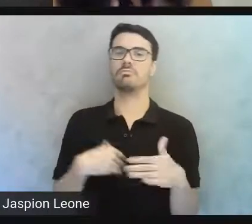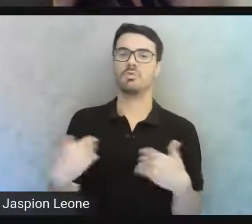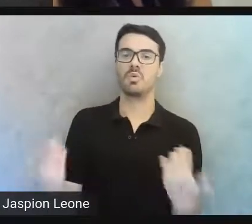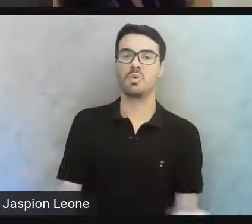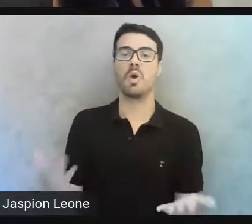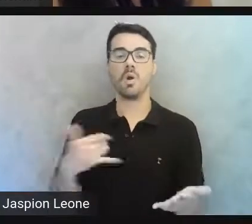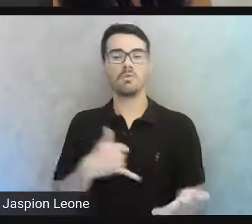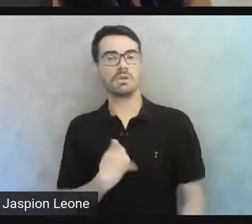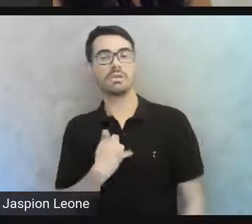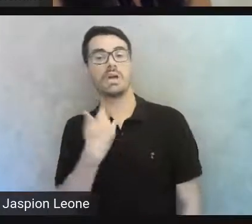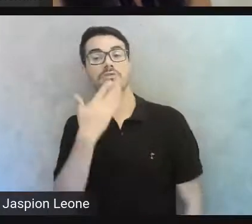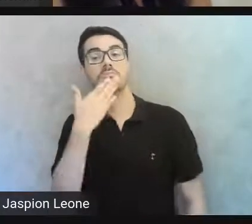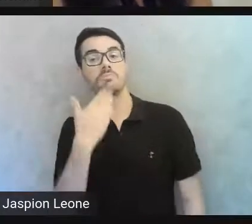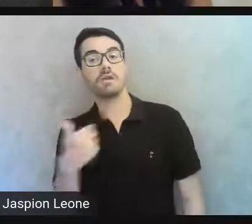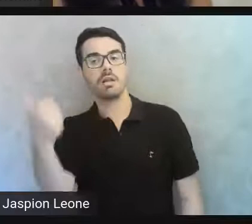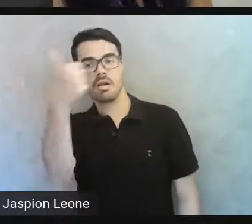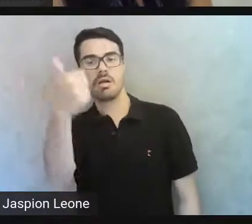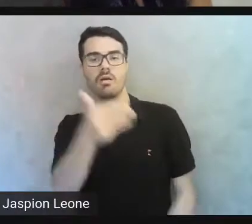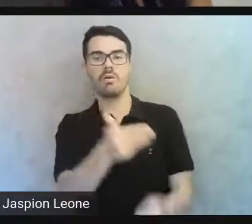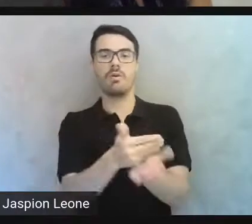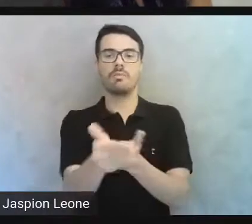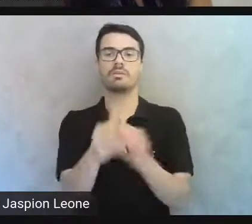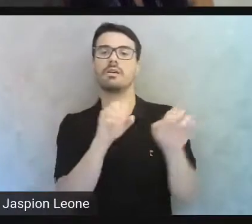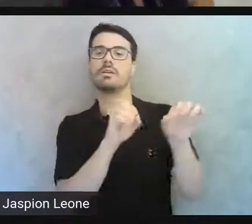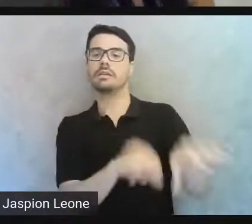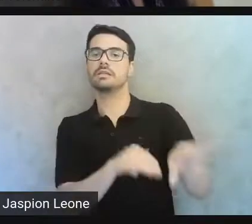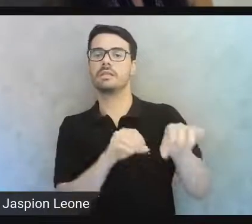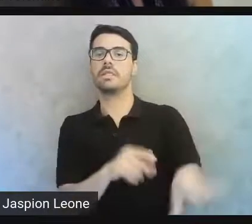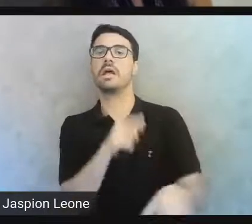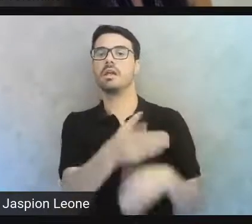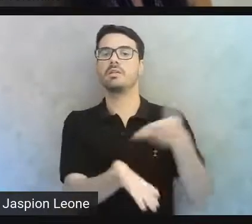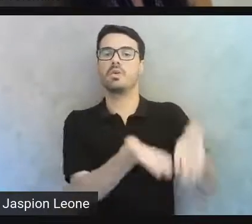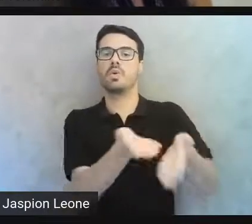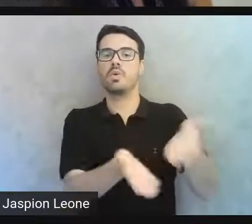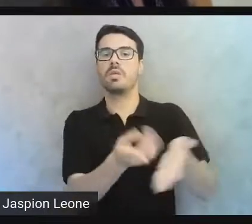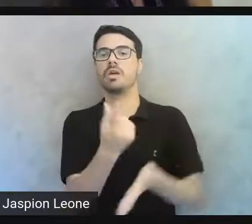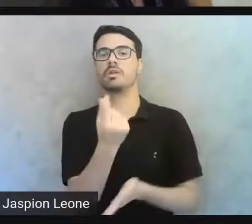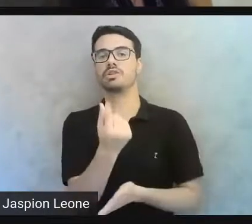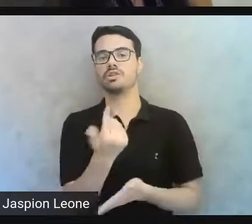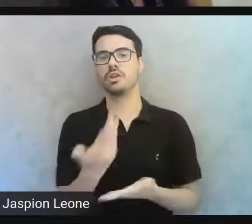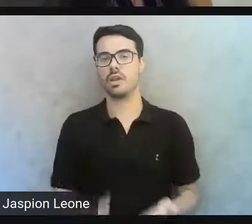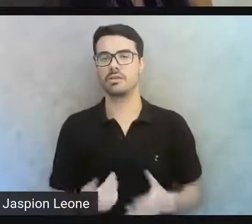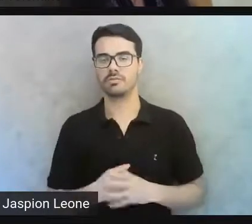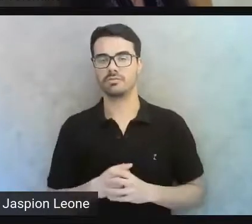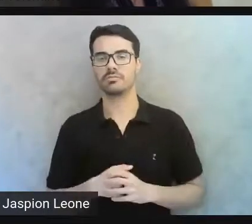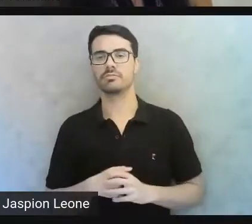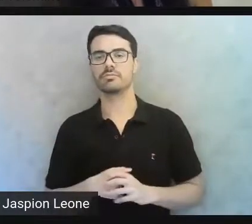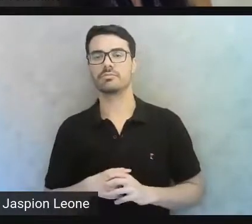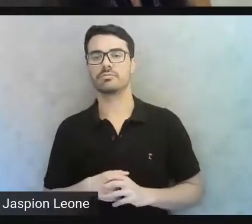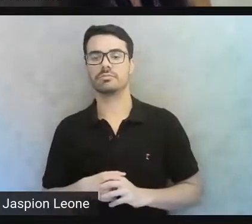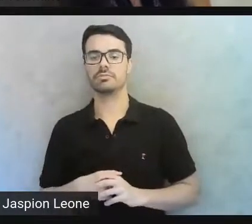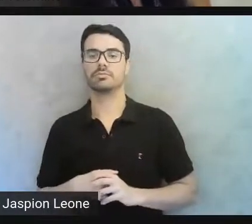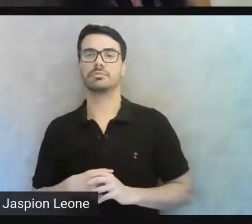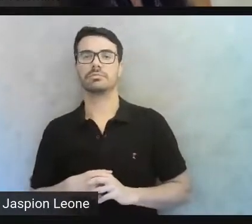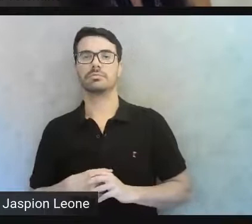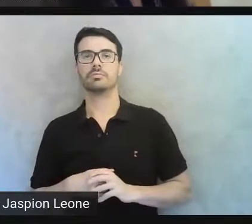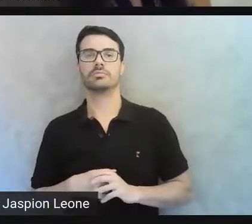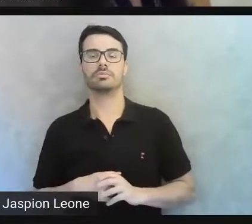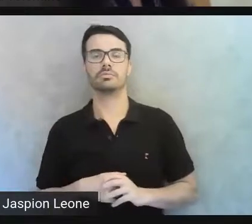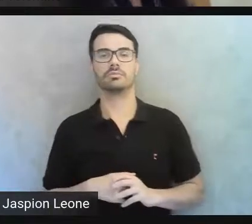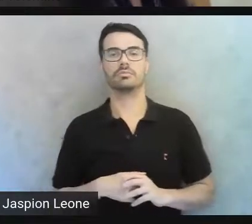experiência de vocês, o que vocês acham disso, gente? Quer começar, Paulo, ou eu começo? Então, pode começar.